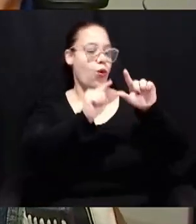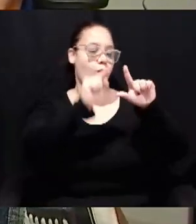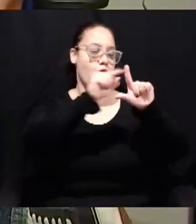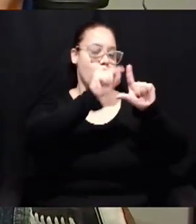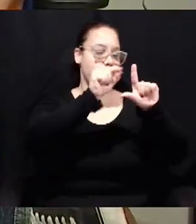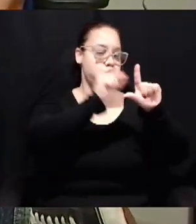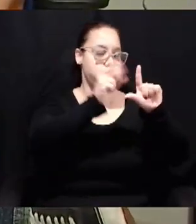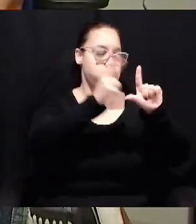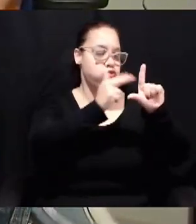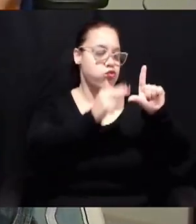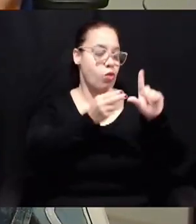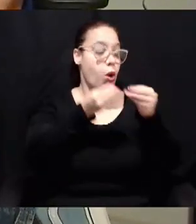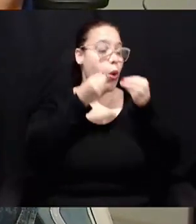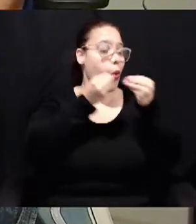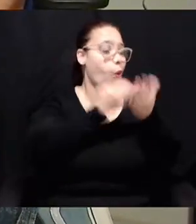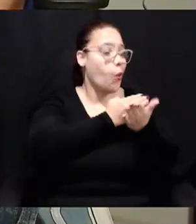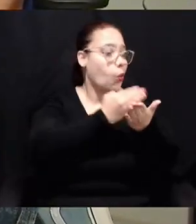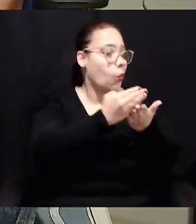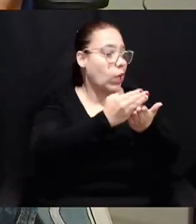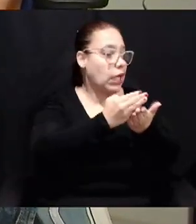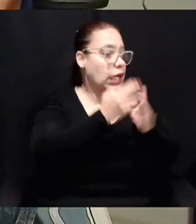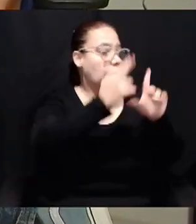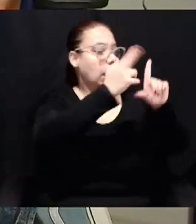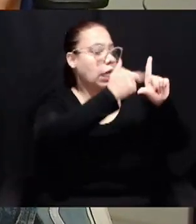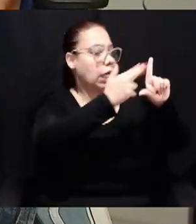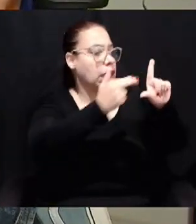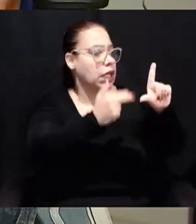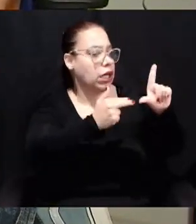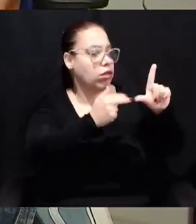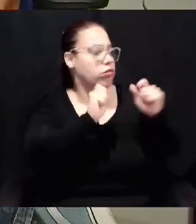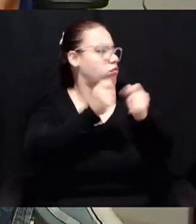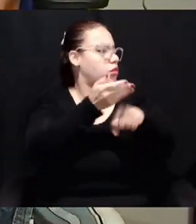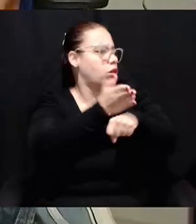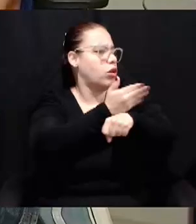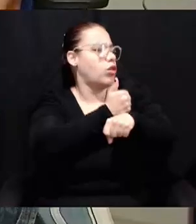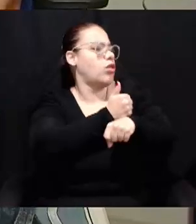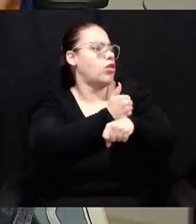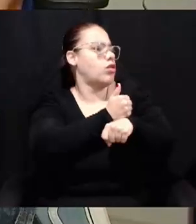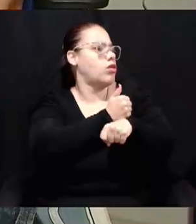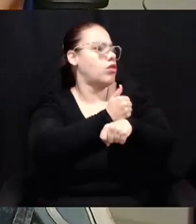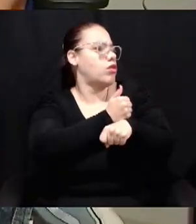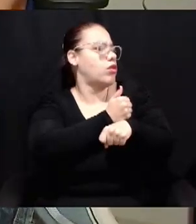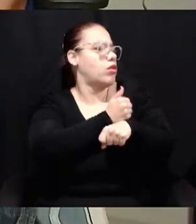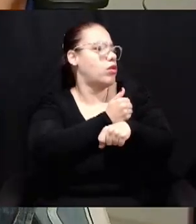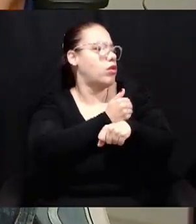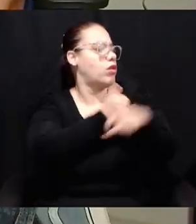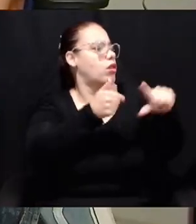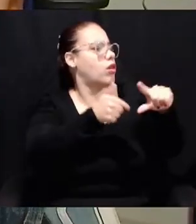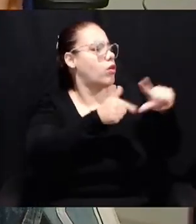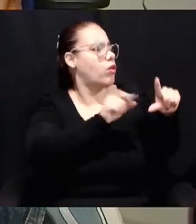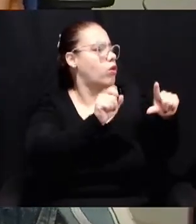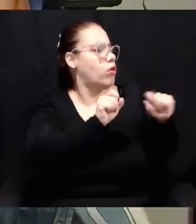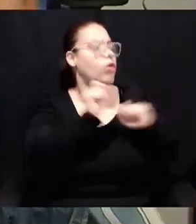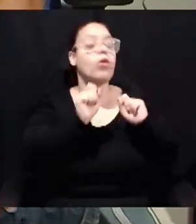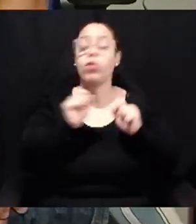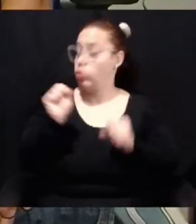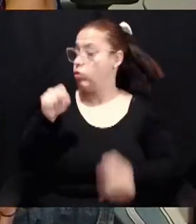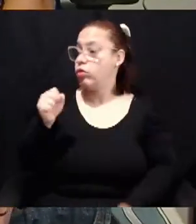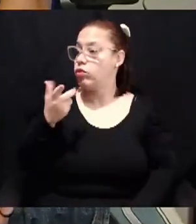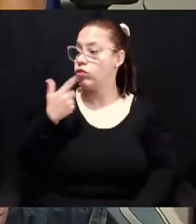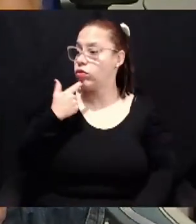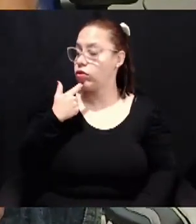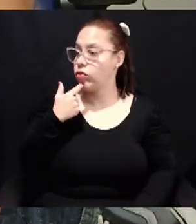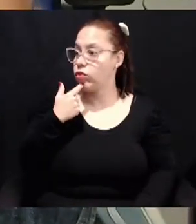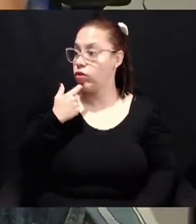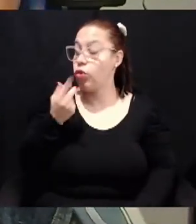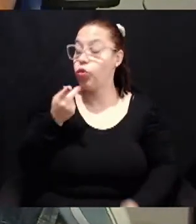que você começou a desenhar, na verdade? Porque acho que antecede um pouquinho essa coisa dos quadrinhos. Sim, a gente sempre fala que